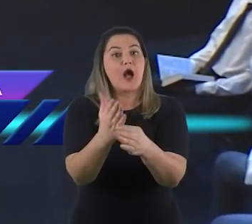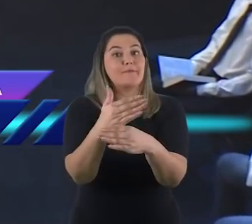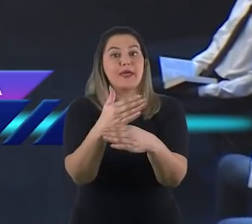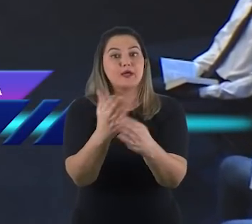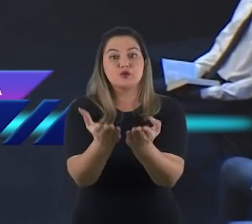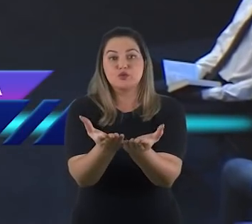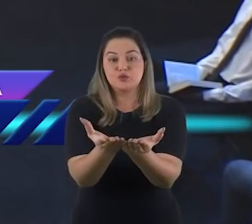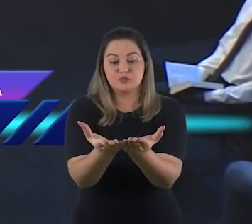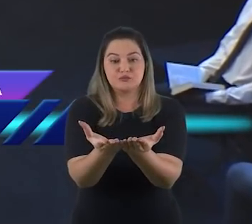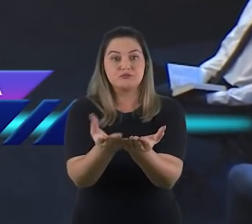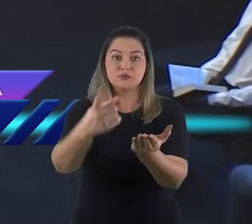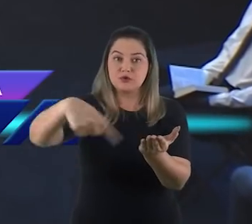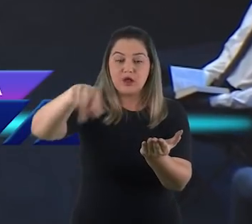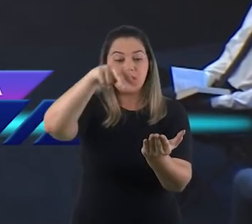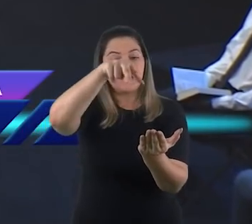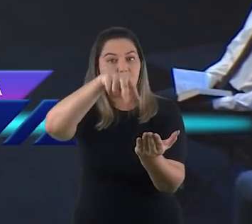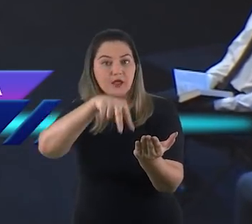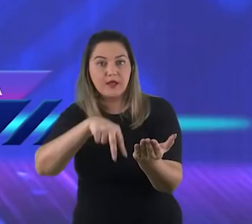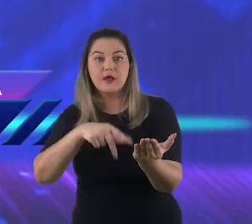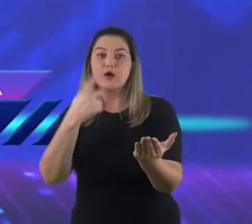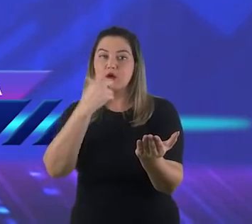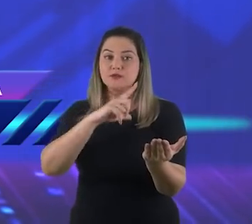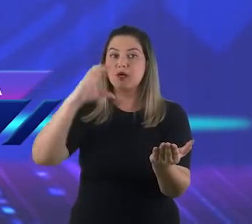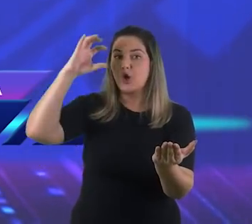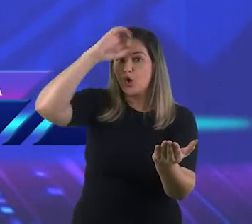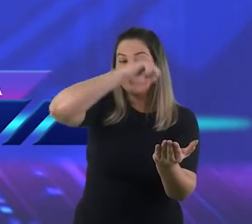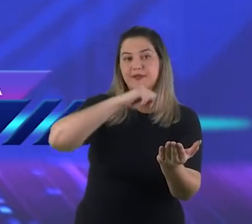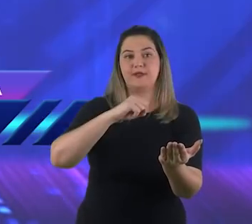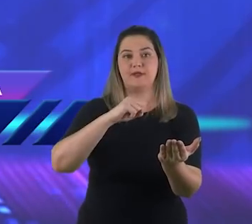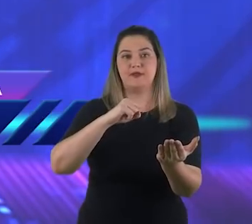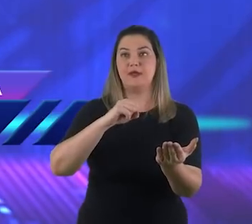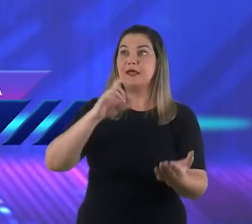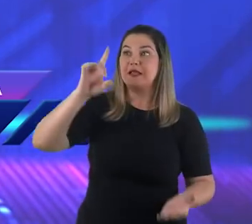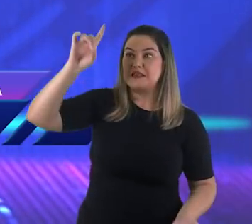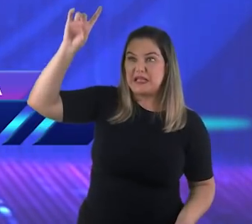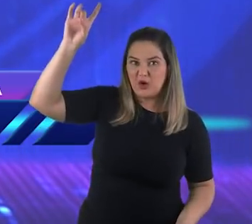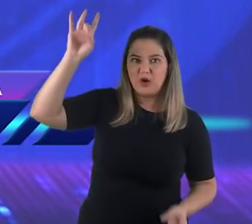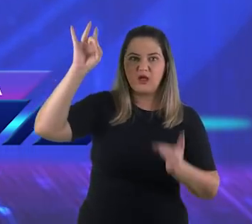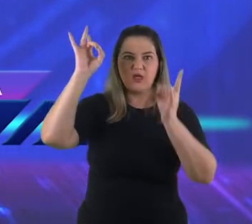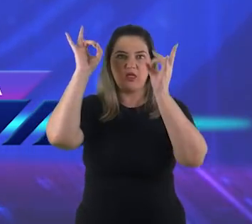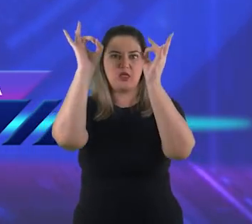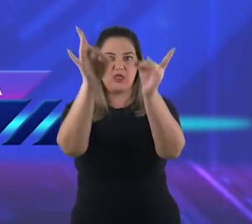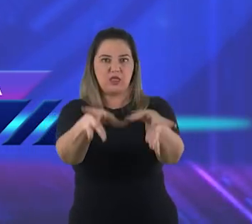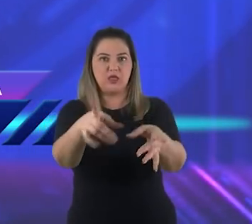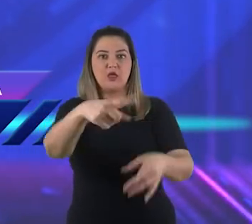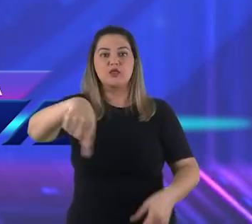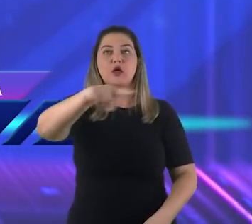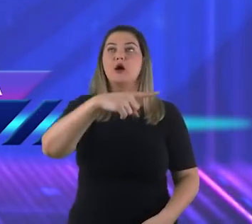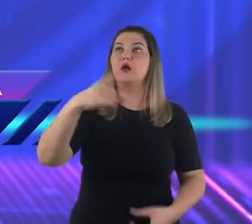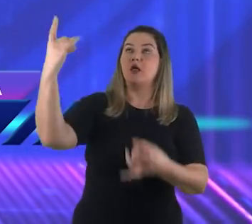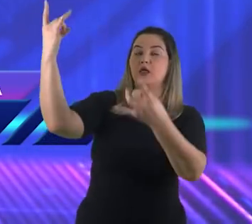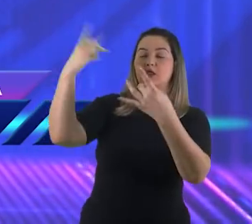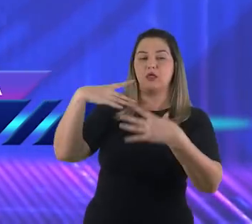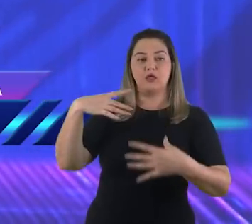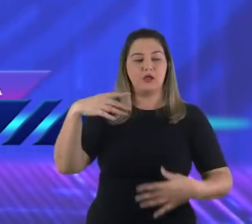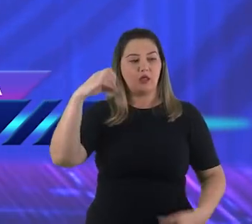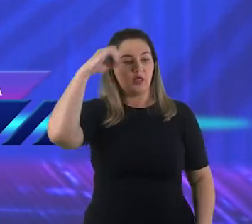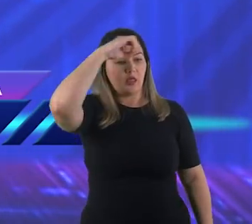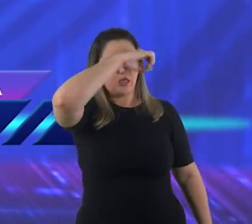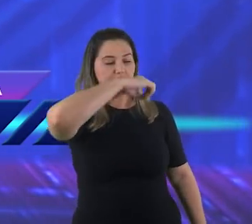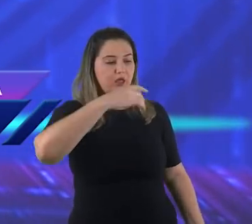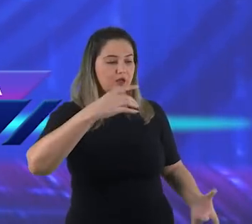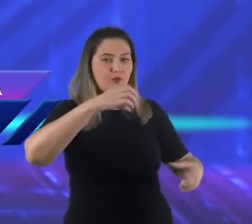abertas para entendermos e compreendermos. Deus não nos deixou neste mundo sem saber o que vai